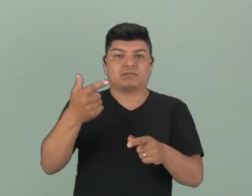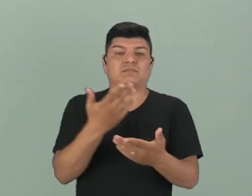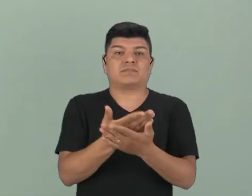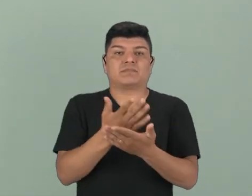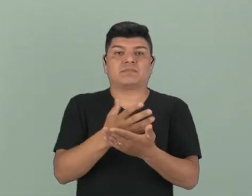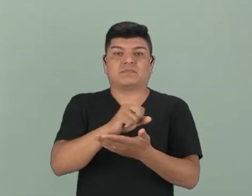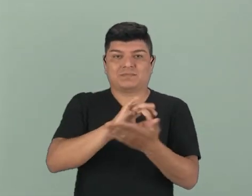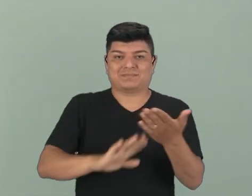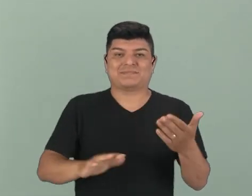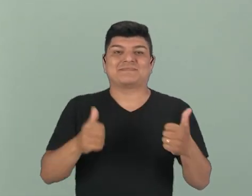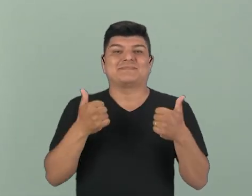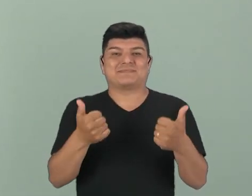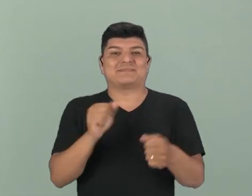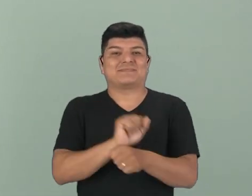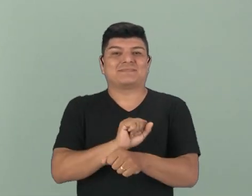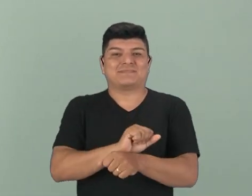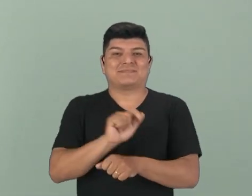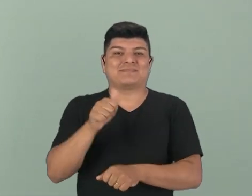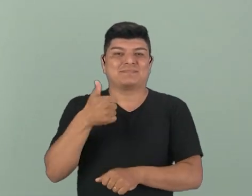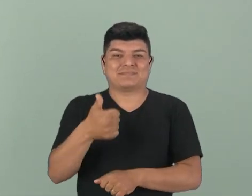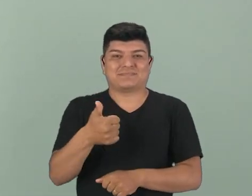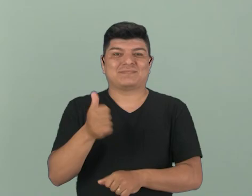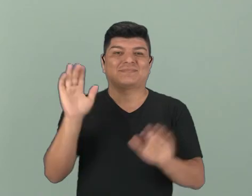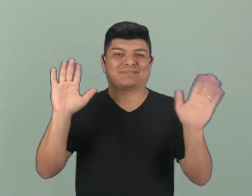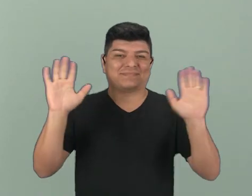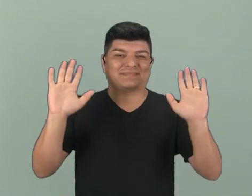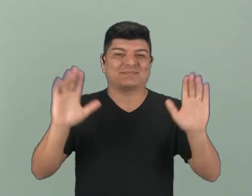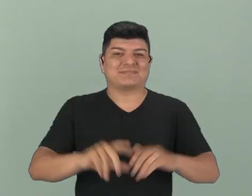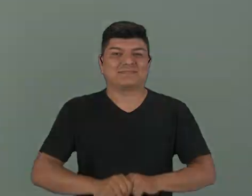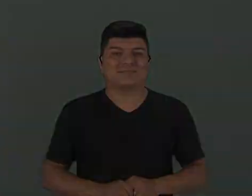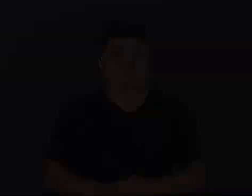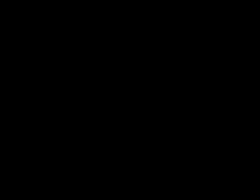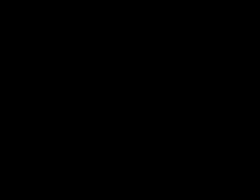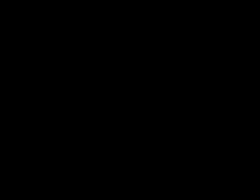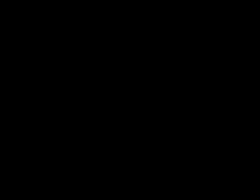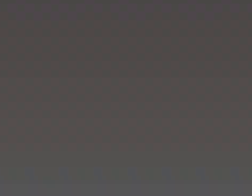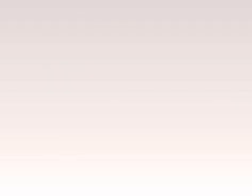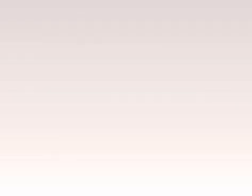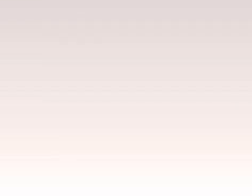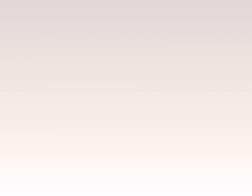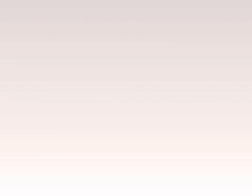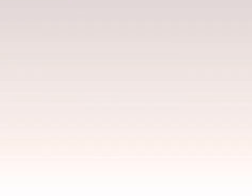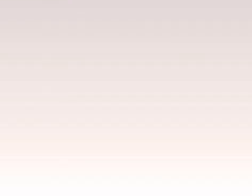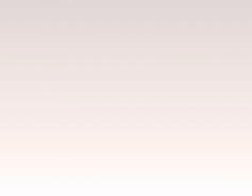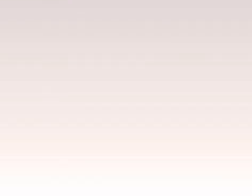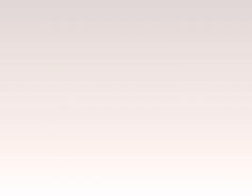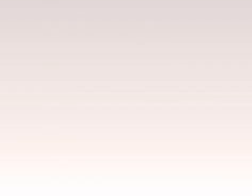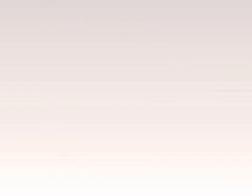fazer outras atividades. E te aguardo, tá bom? Tchau, tchau.